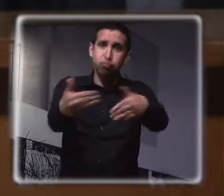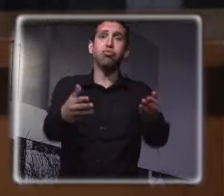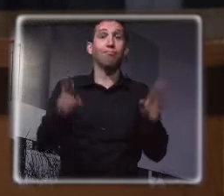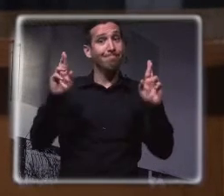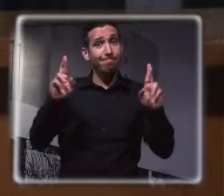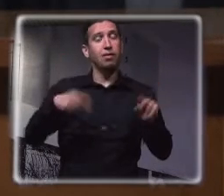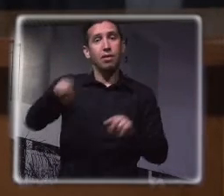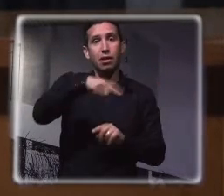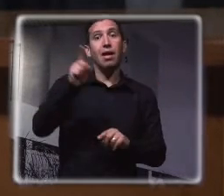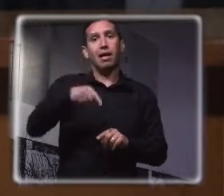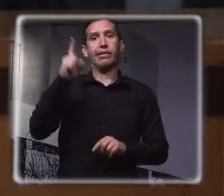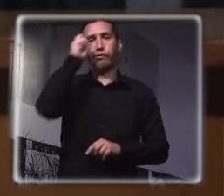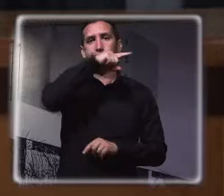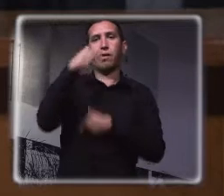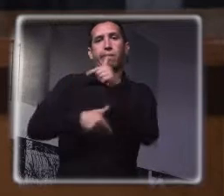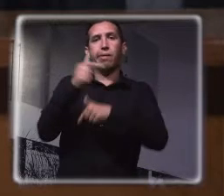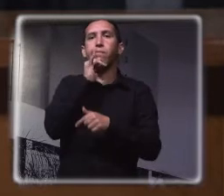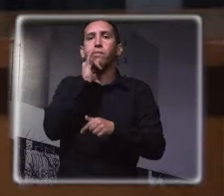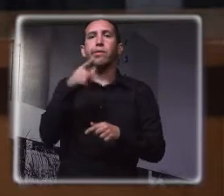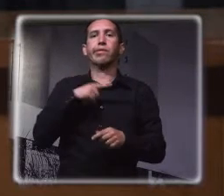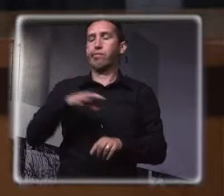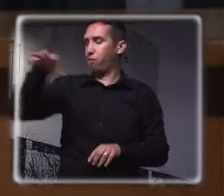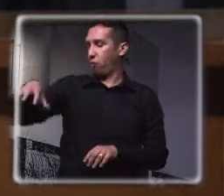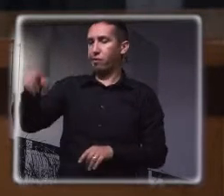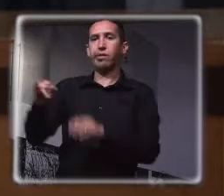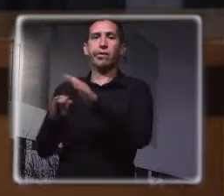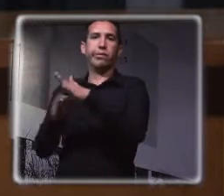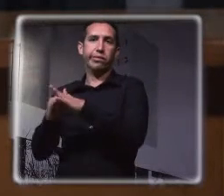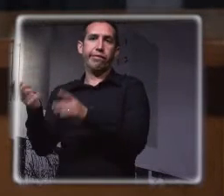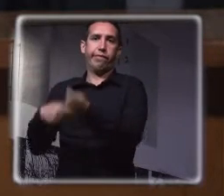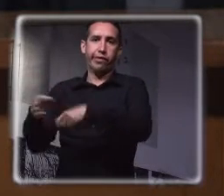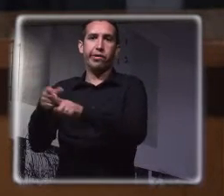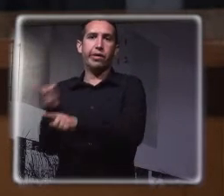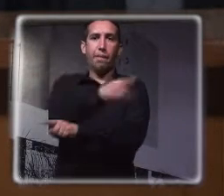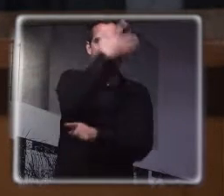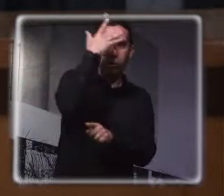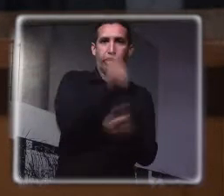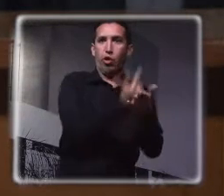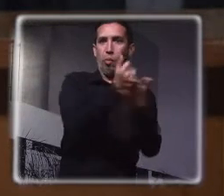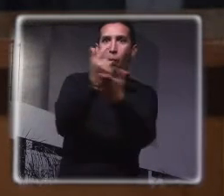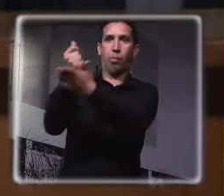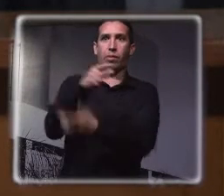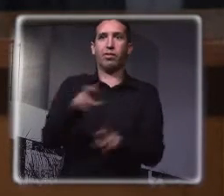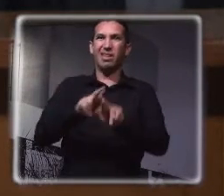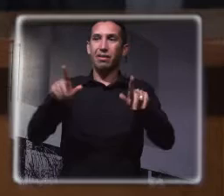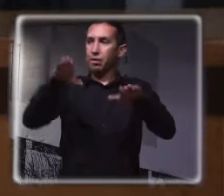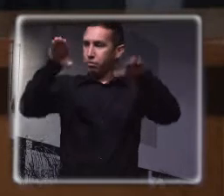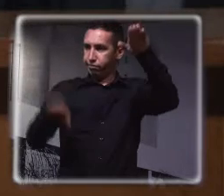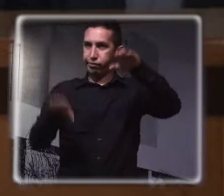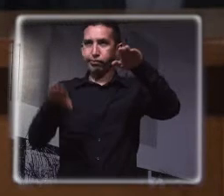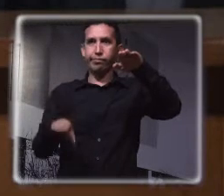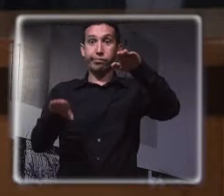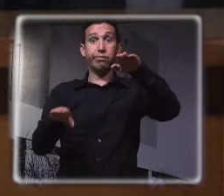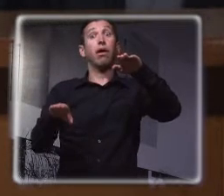É difícil trabalhar, nós temos as instituições financeiras de um lado, temos consumidores de outro, há uma situação de desigualdade. Então,